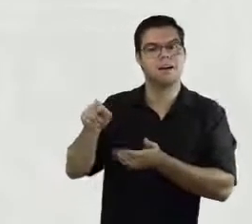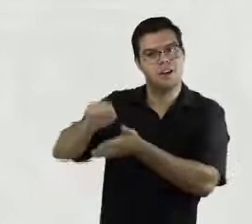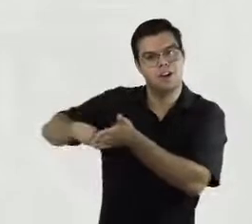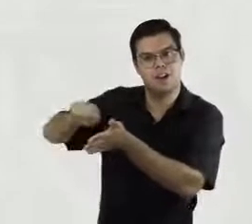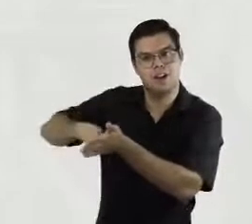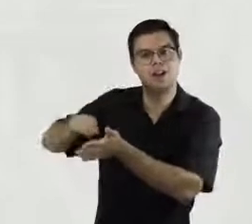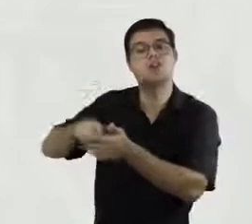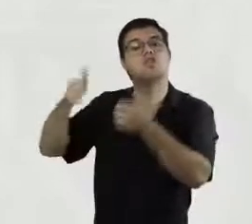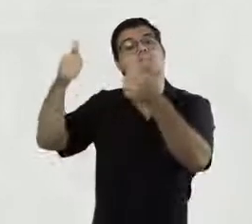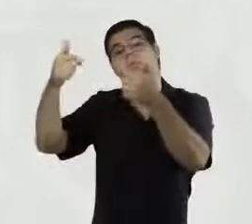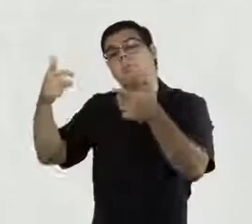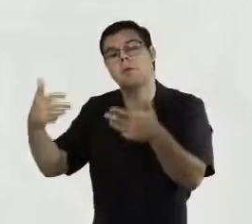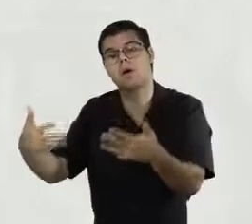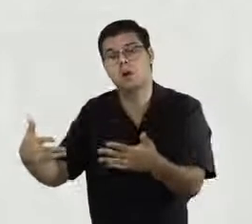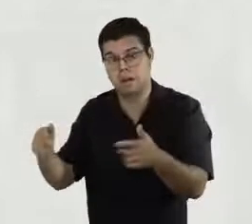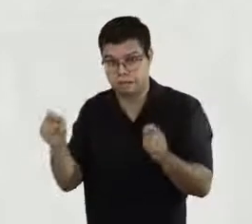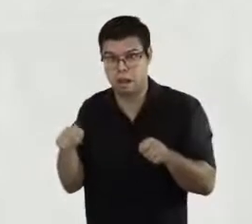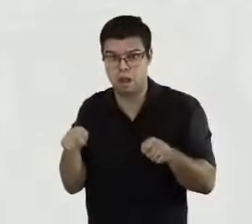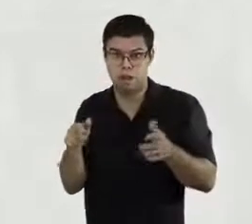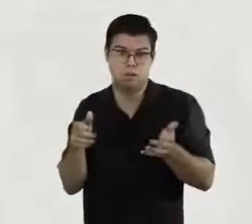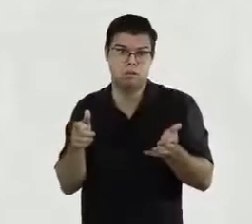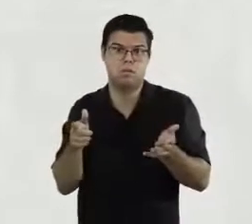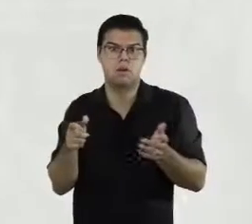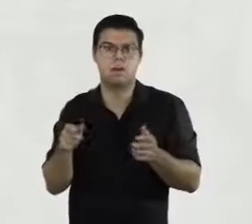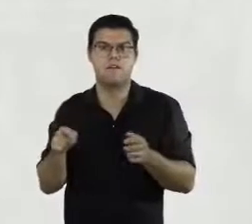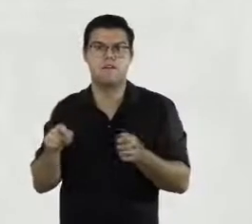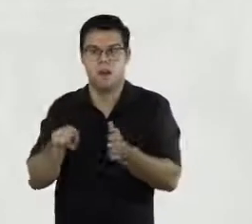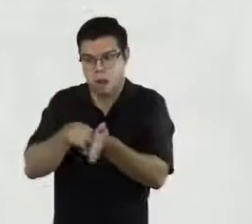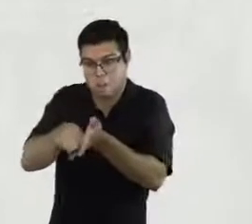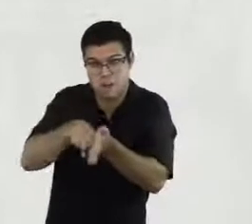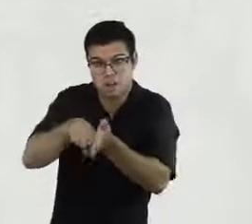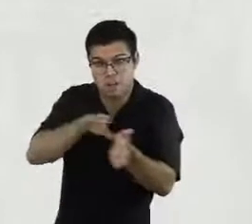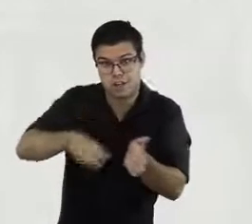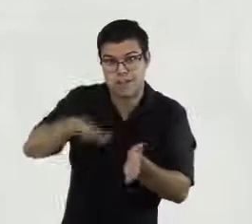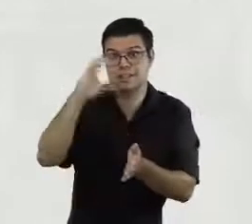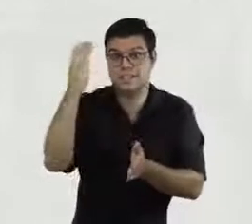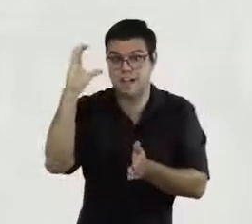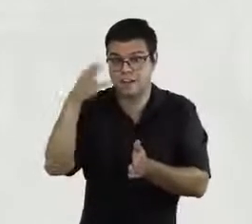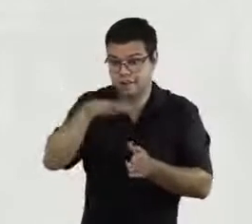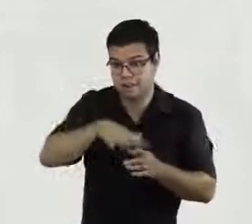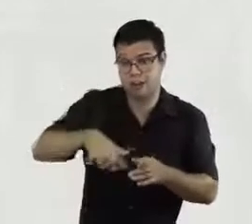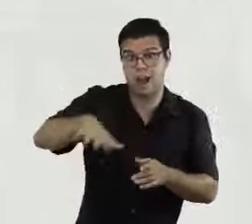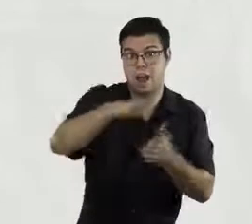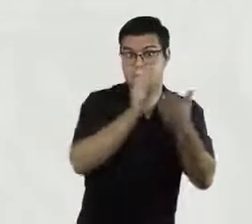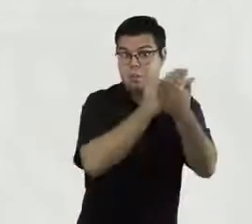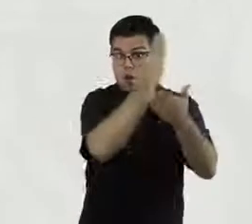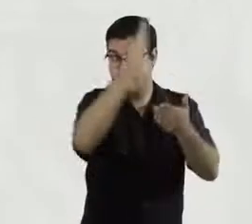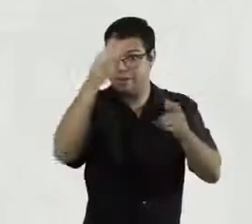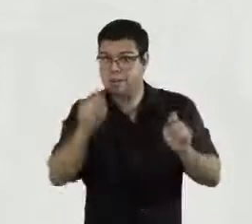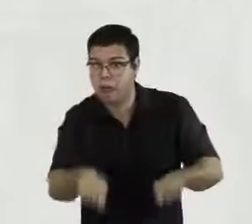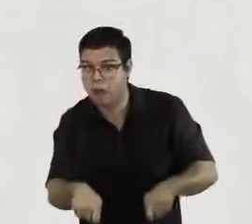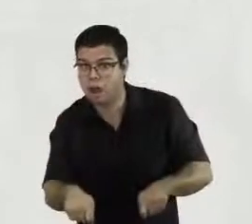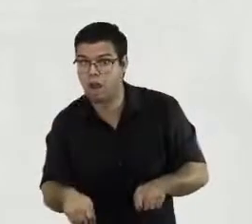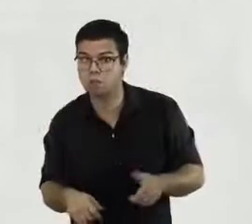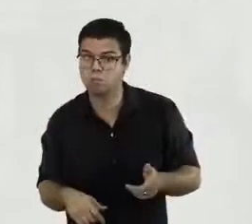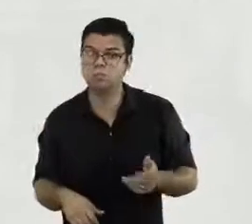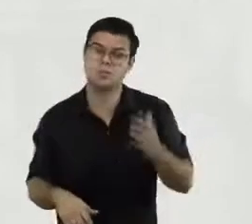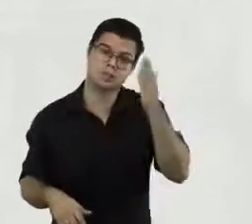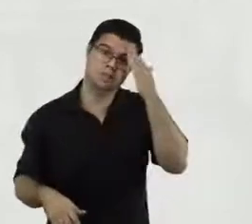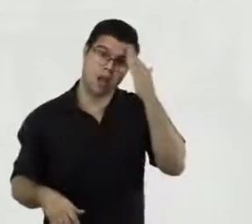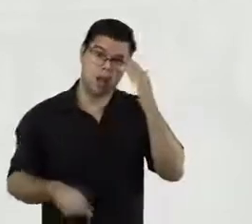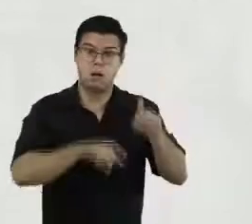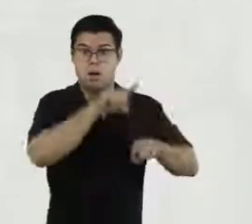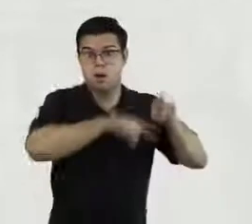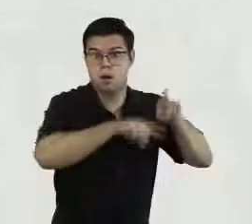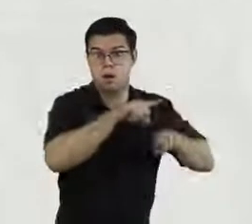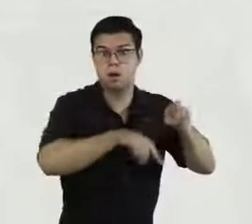há viabilidade para a realização de pesquisas científicas no campo da bibliografia. Considerando que seu produto e atividade